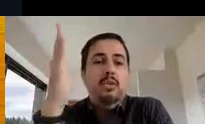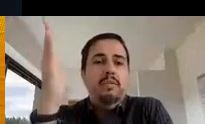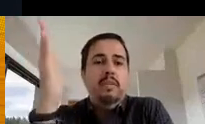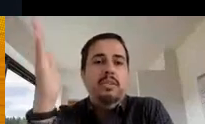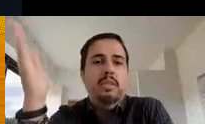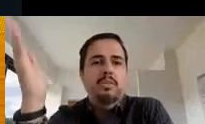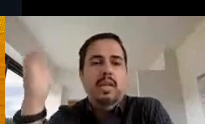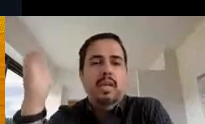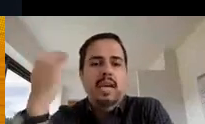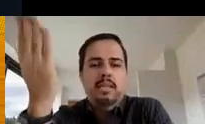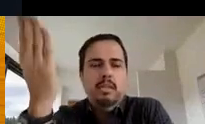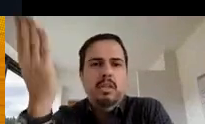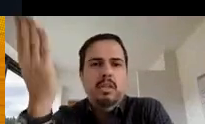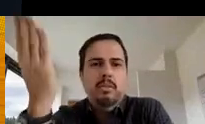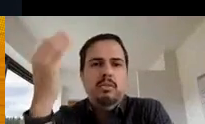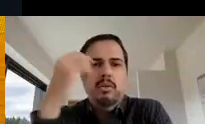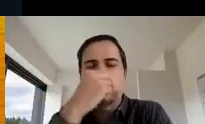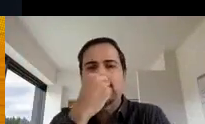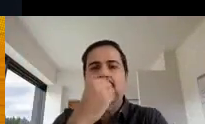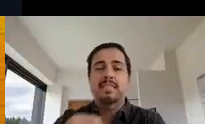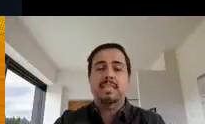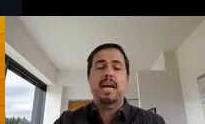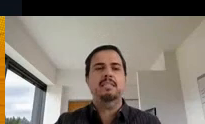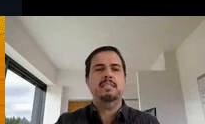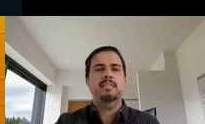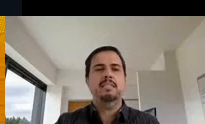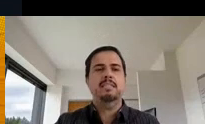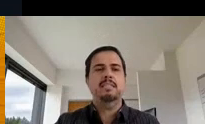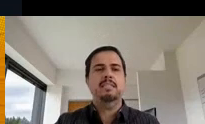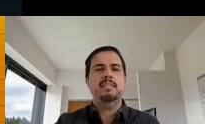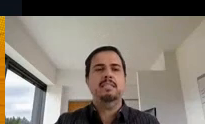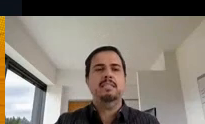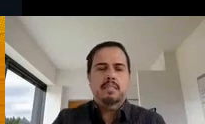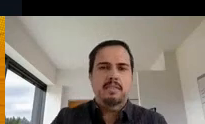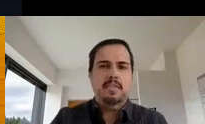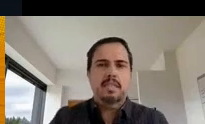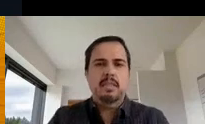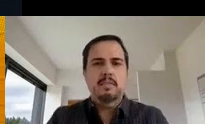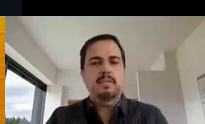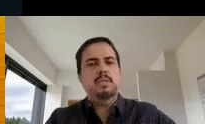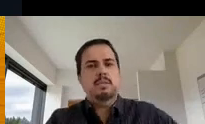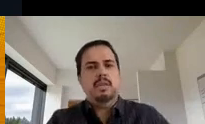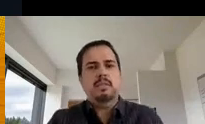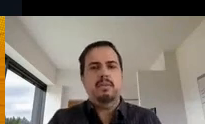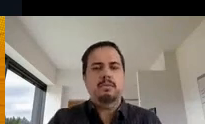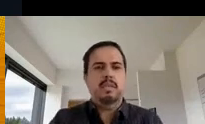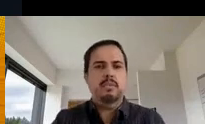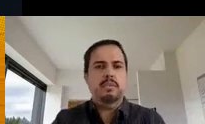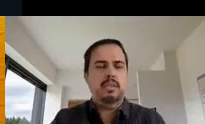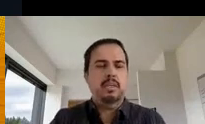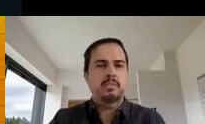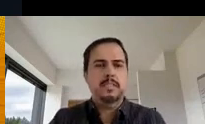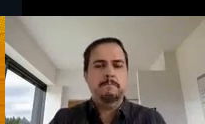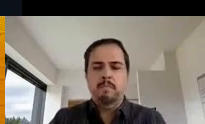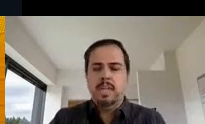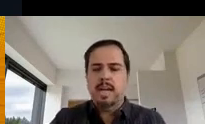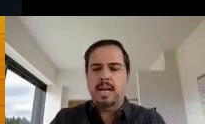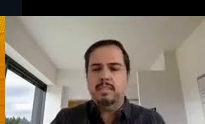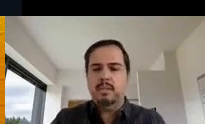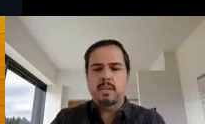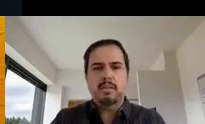da agilidade, onde as soft skills, a era anterior da meritocracia era das hard skills. Vocês devem já ter visto isso aí nas